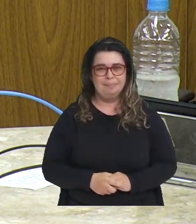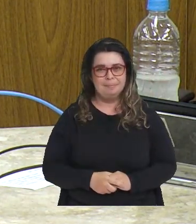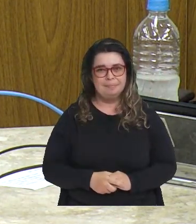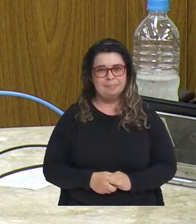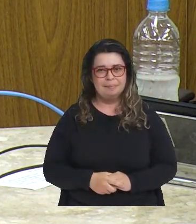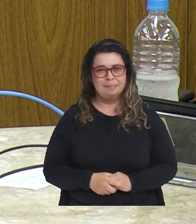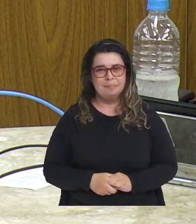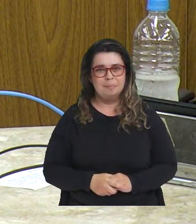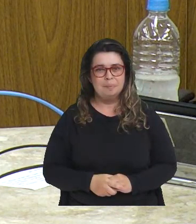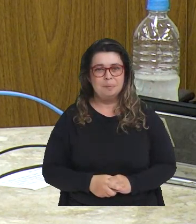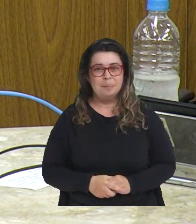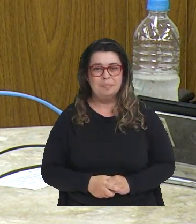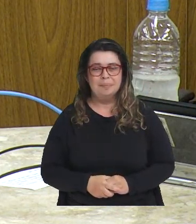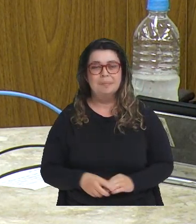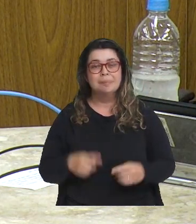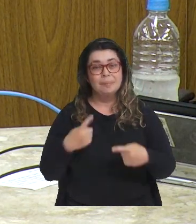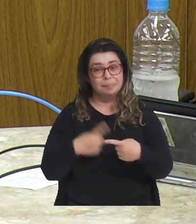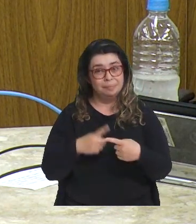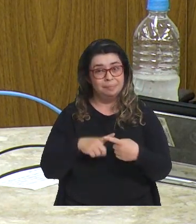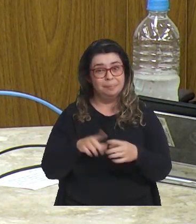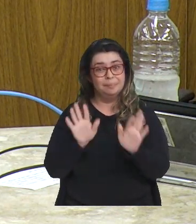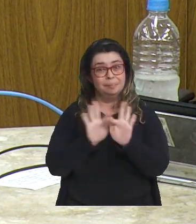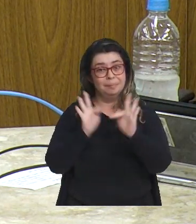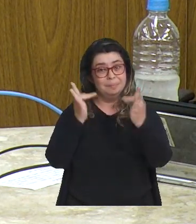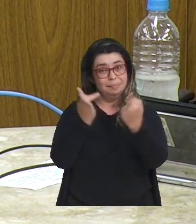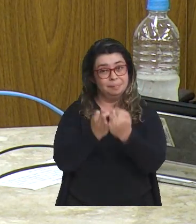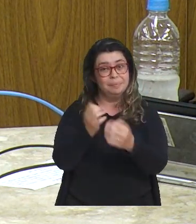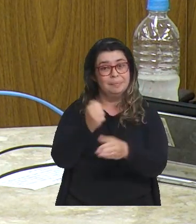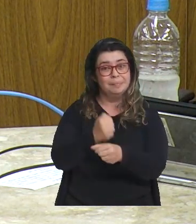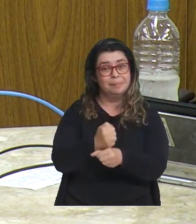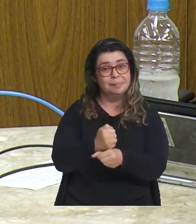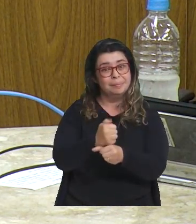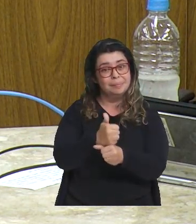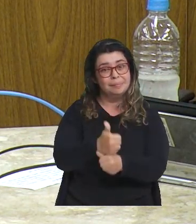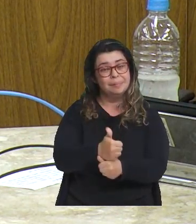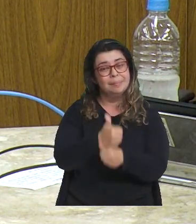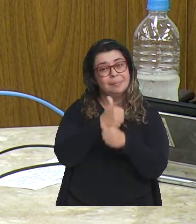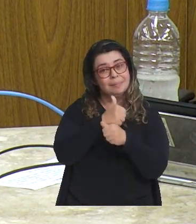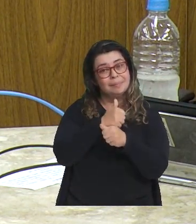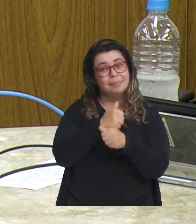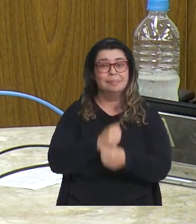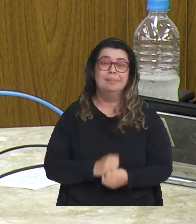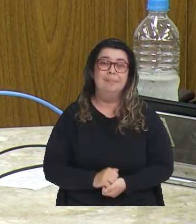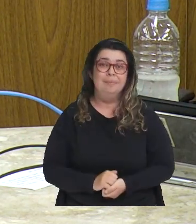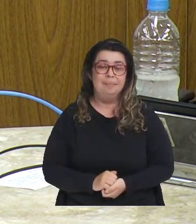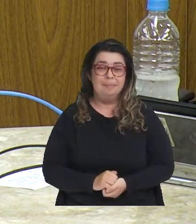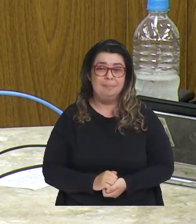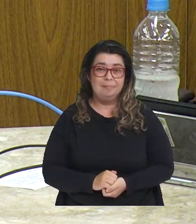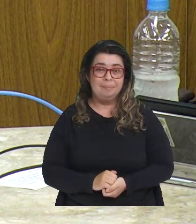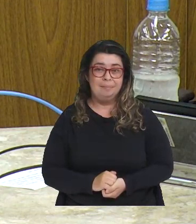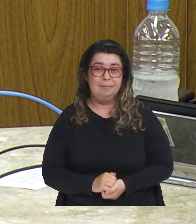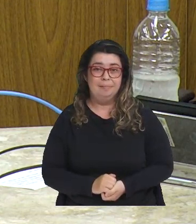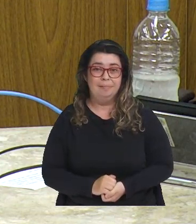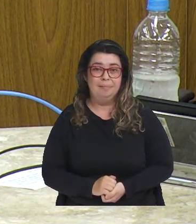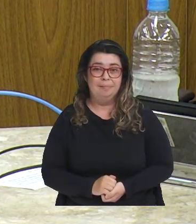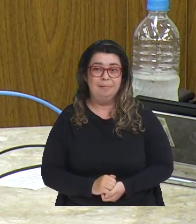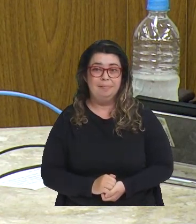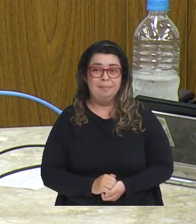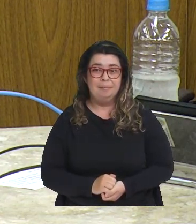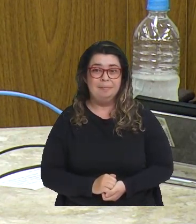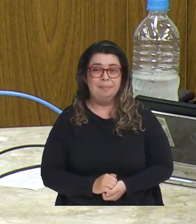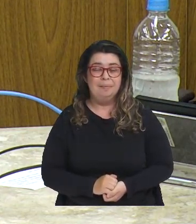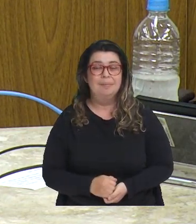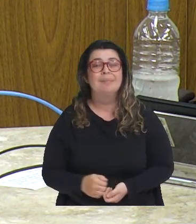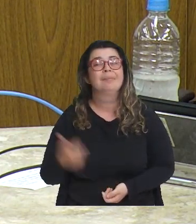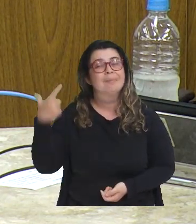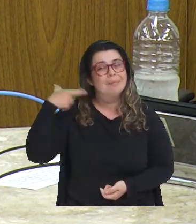é vocês, família, as coisas poderiam enroscar, mas vocês foram junto na